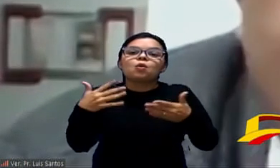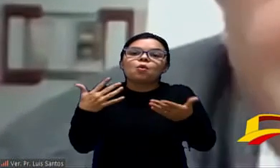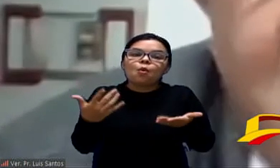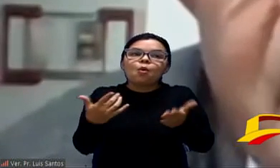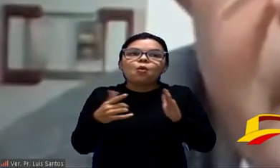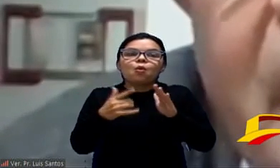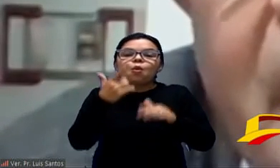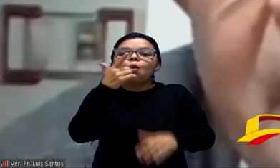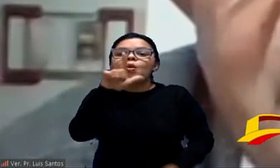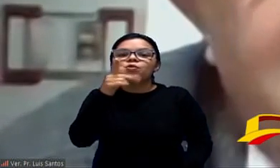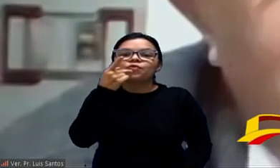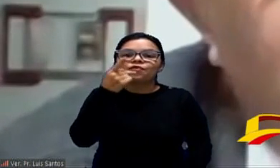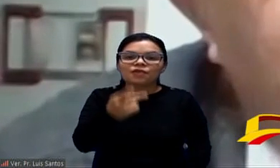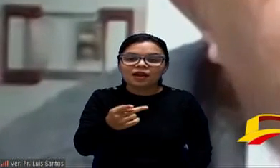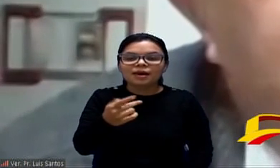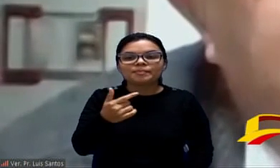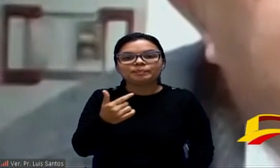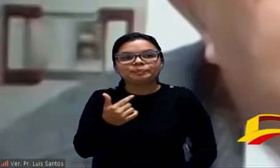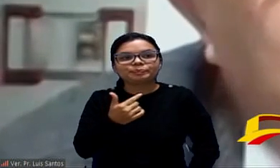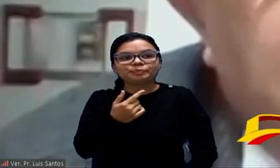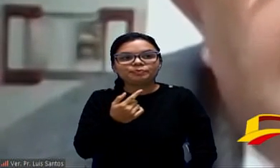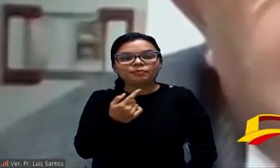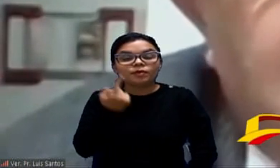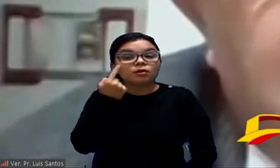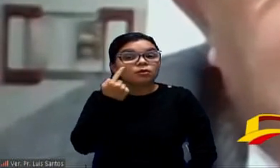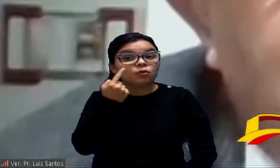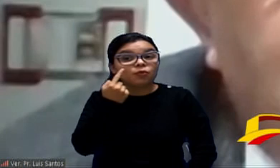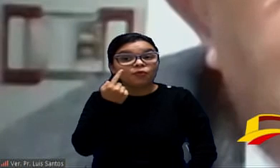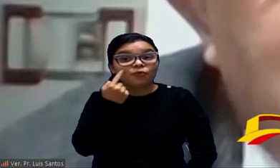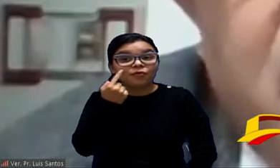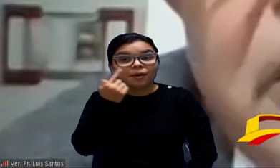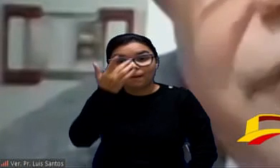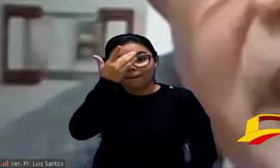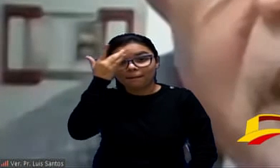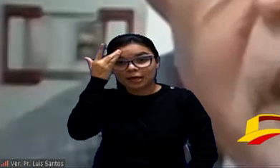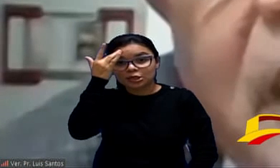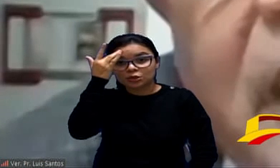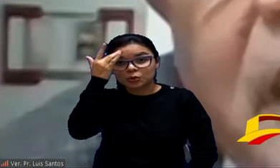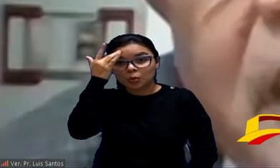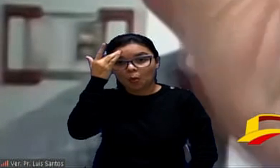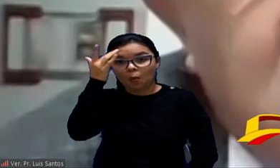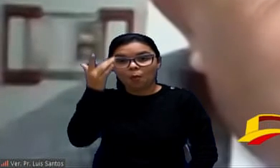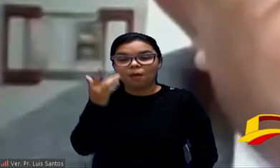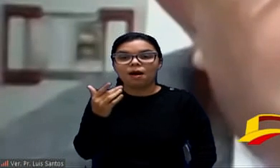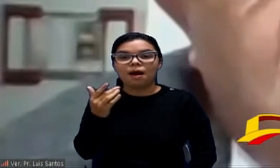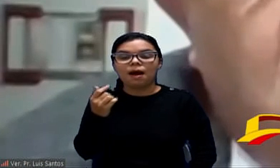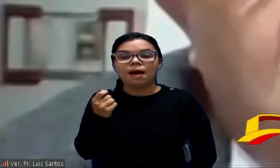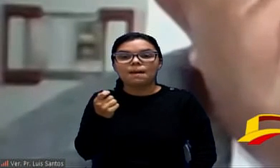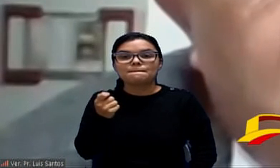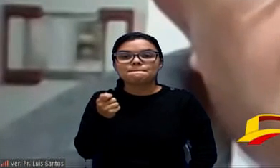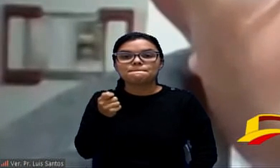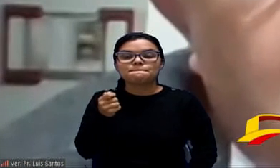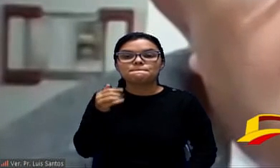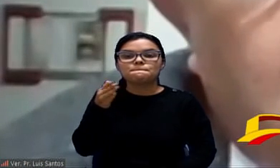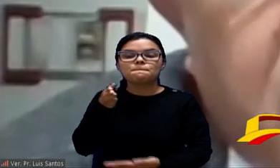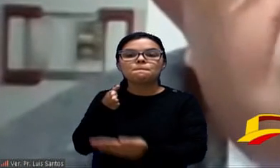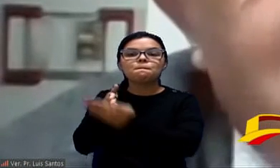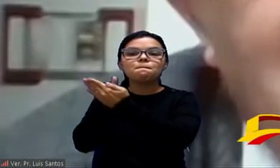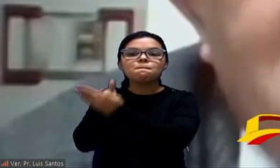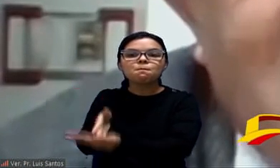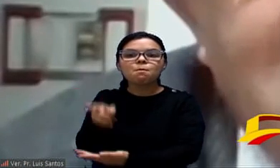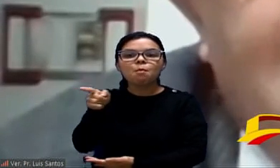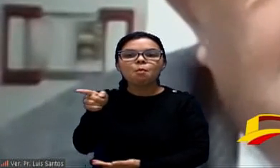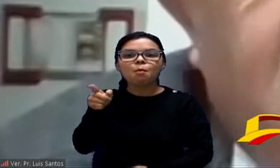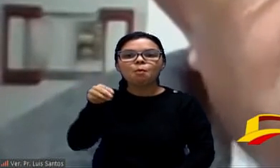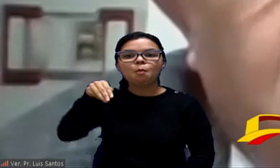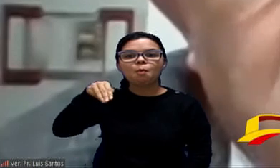não vi multa, a não ser que estivesse no outro, eu não vi o outro projeto. Mas nada disso